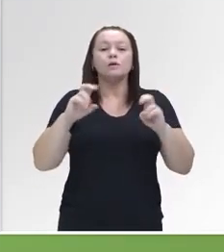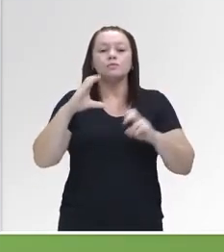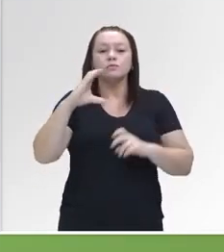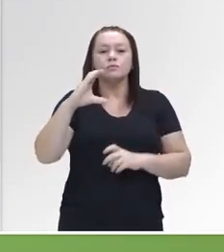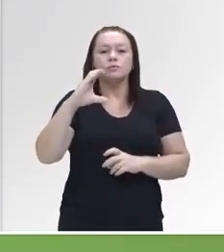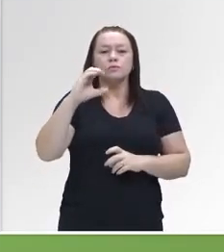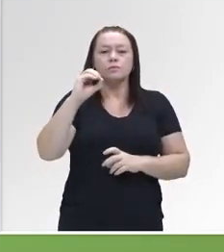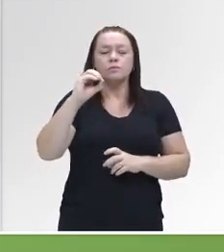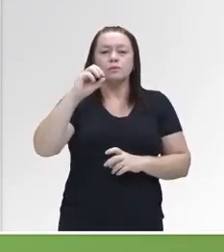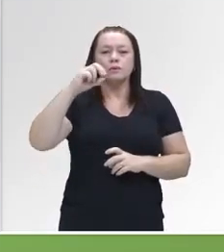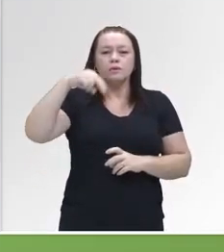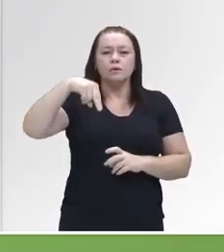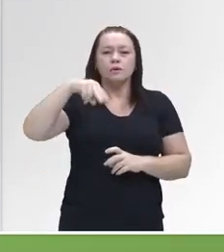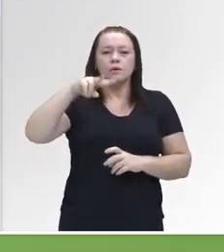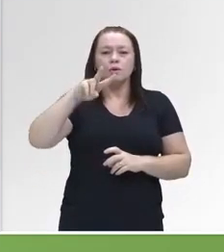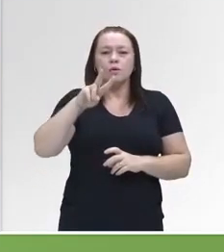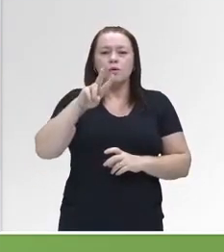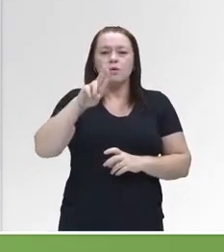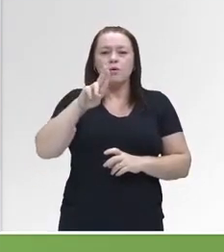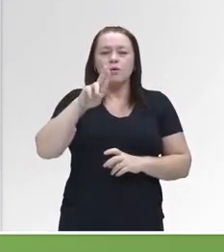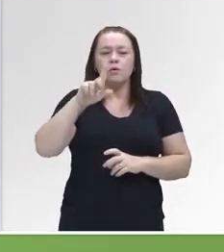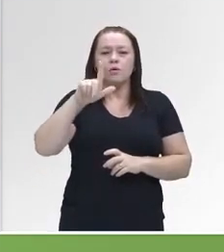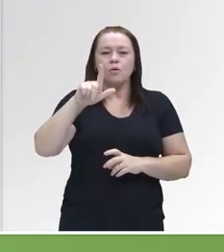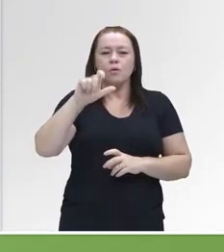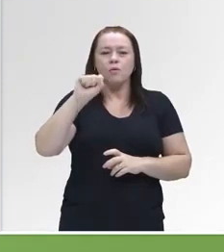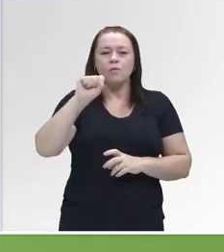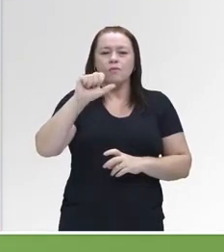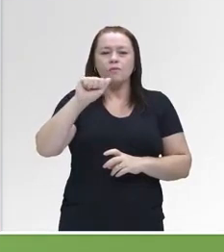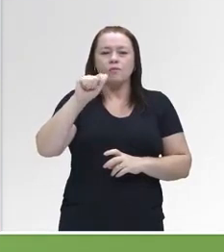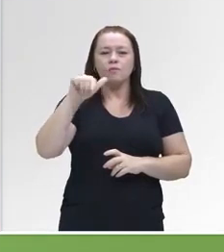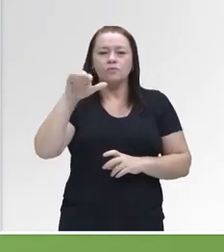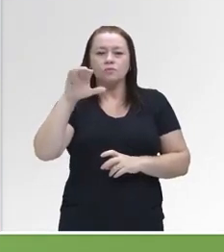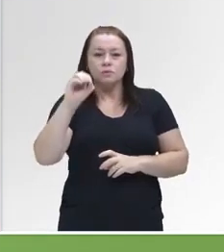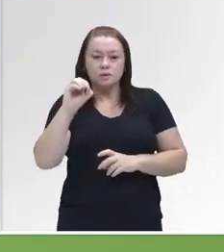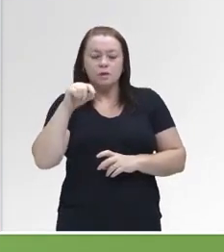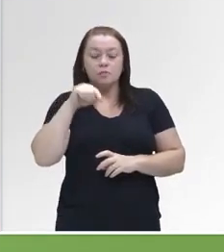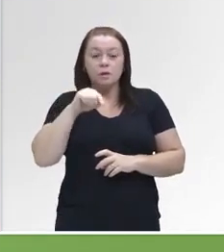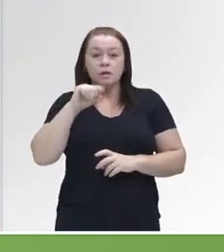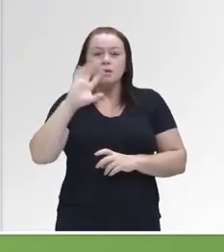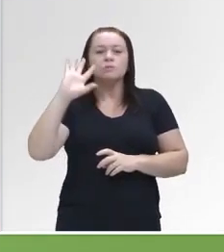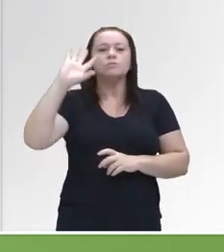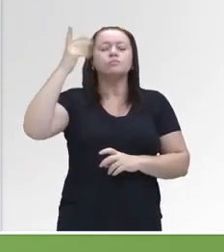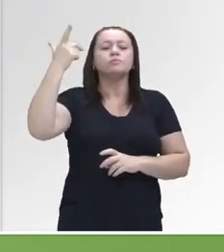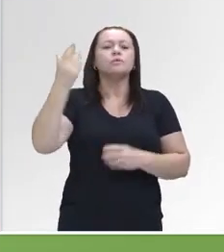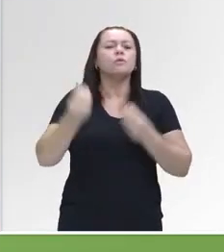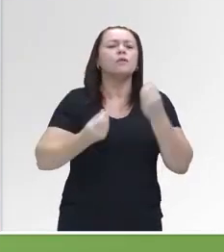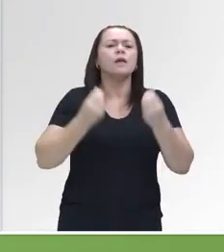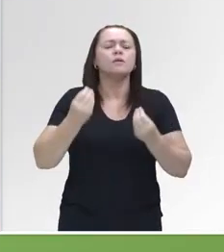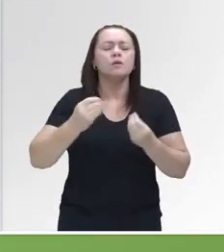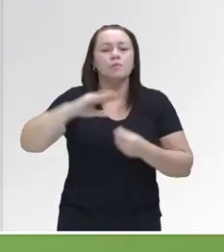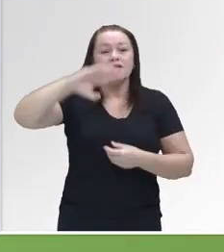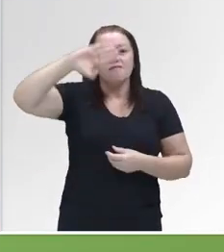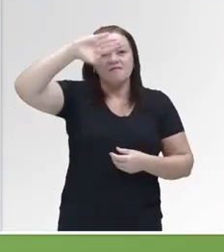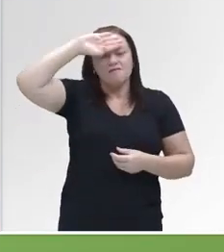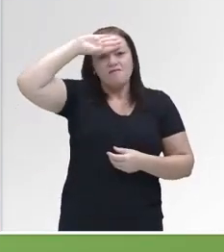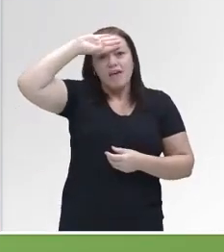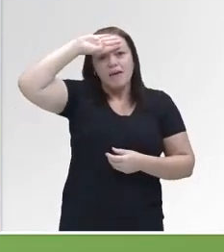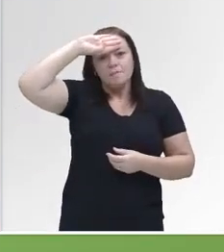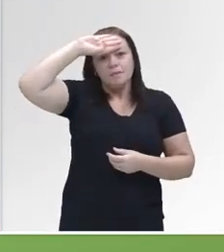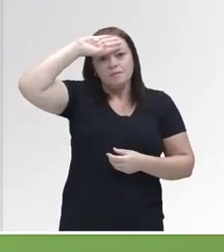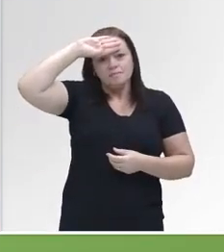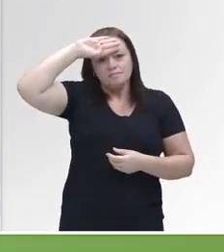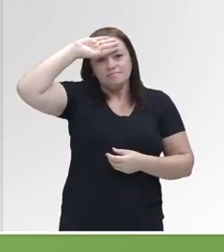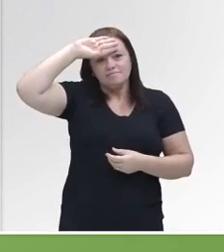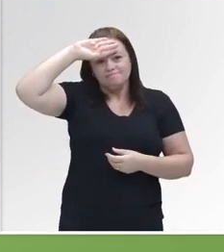gente tem quando está com febre, né? No período febril, febre de 38, 39